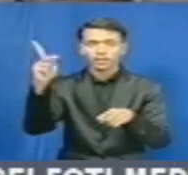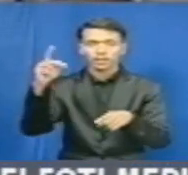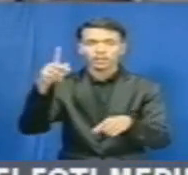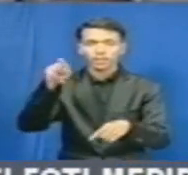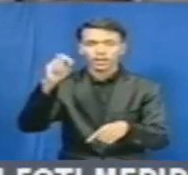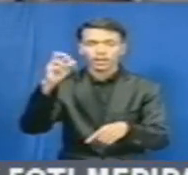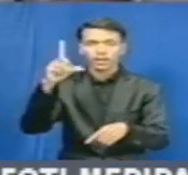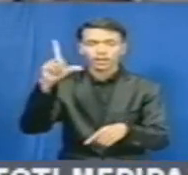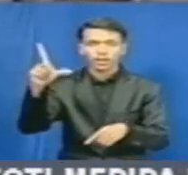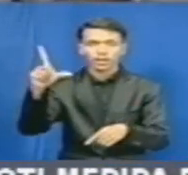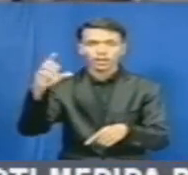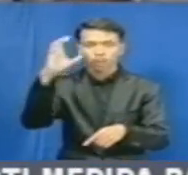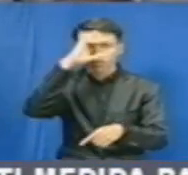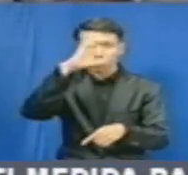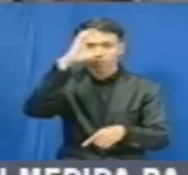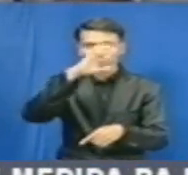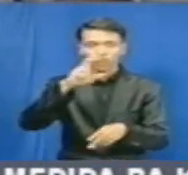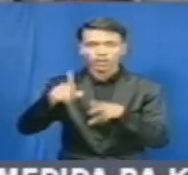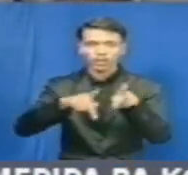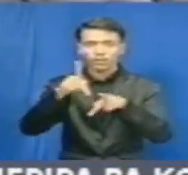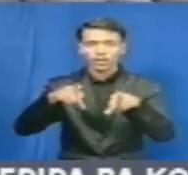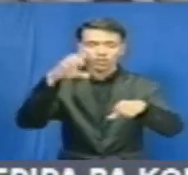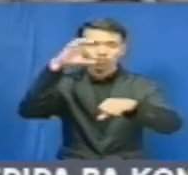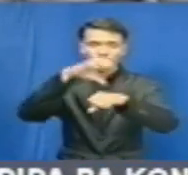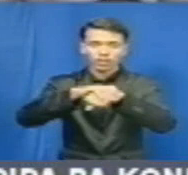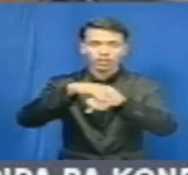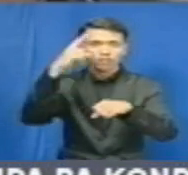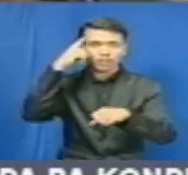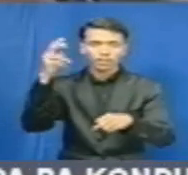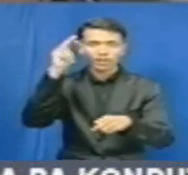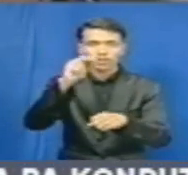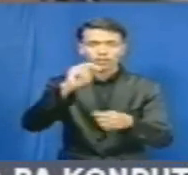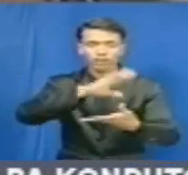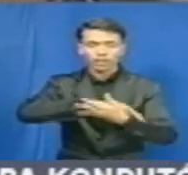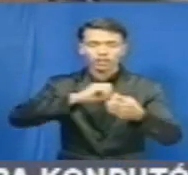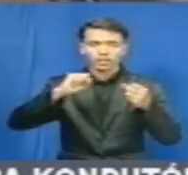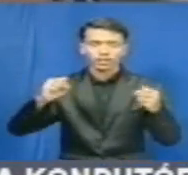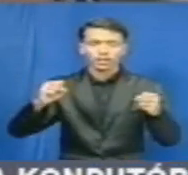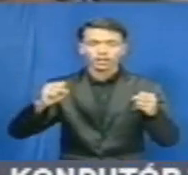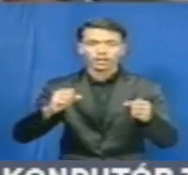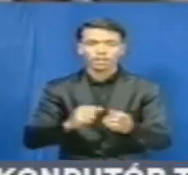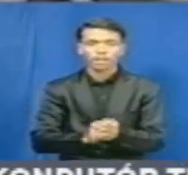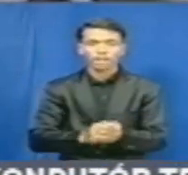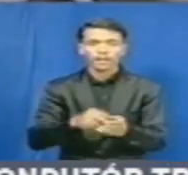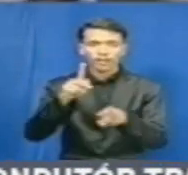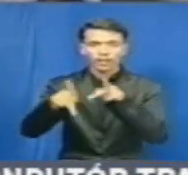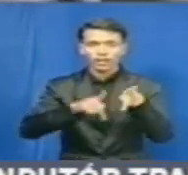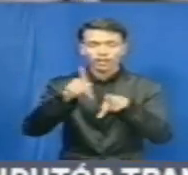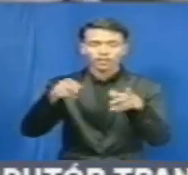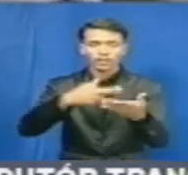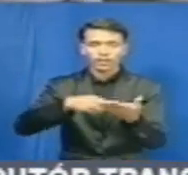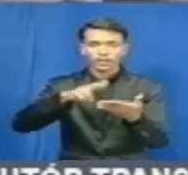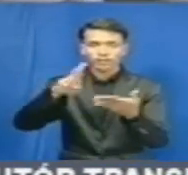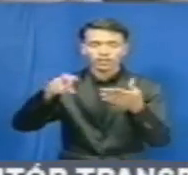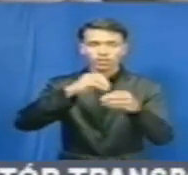PNTL buka pertama kene paru di kair tambah ini estraga dia ema ya mai resistu mai ya ne ulu